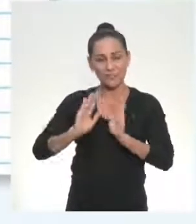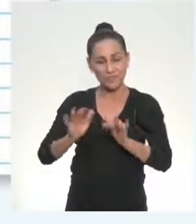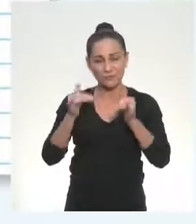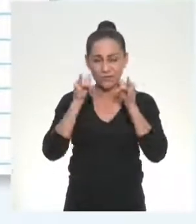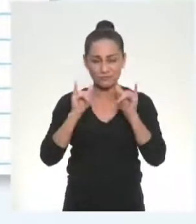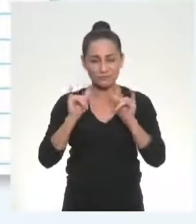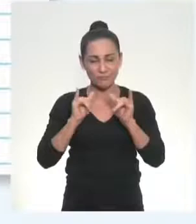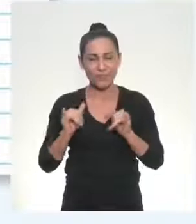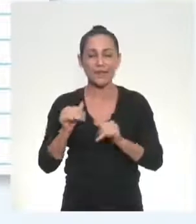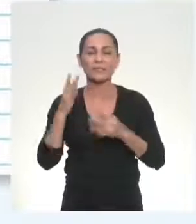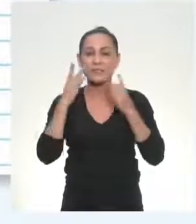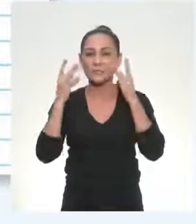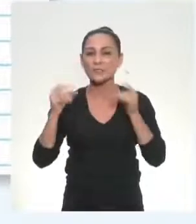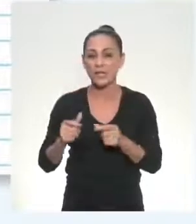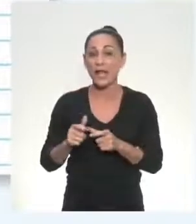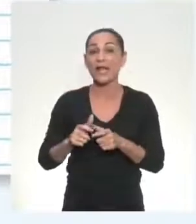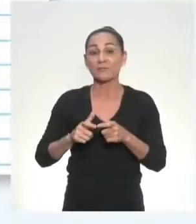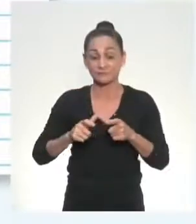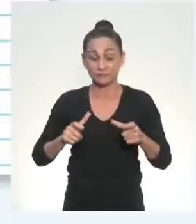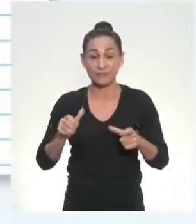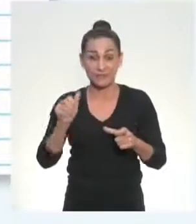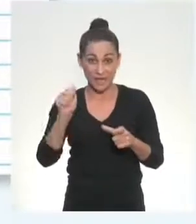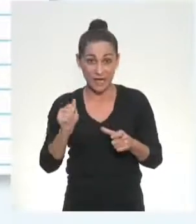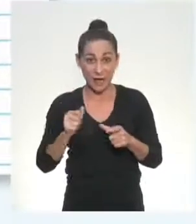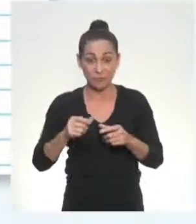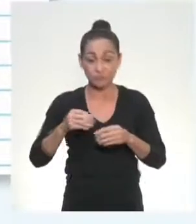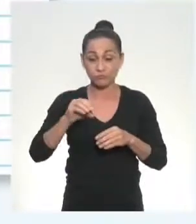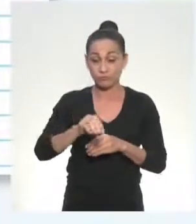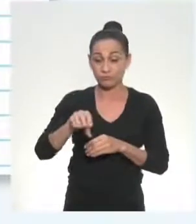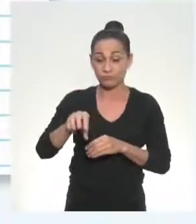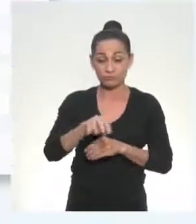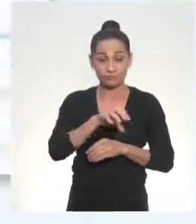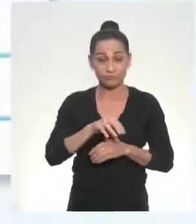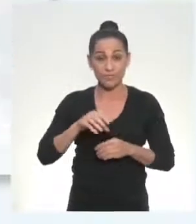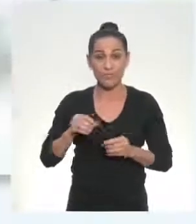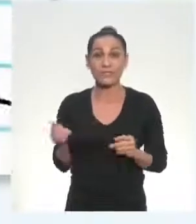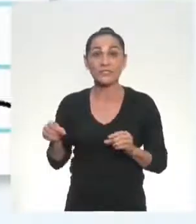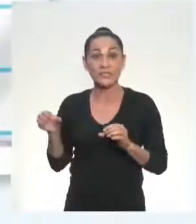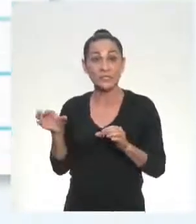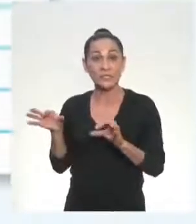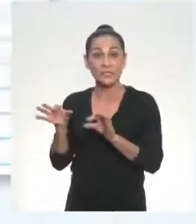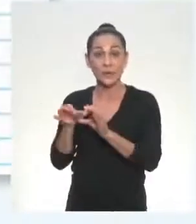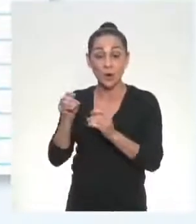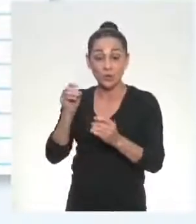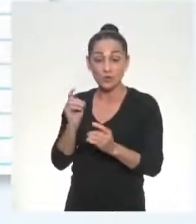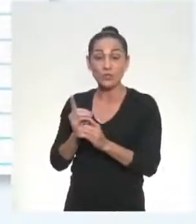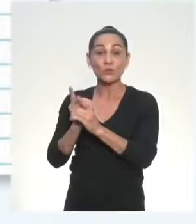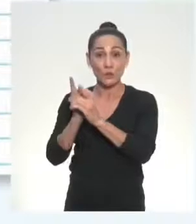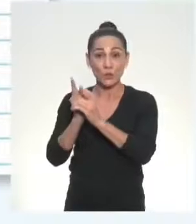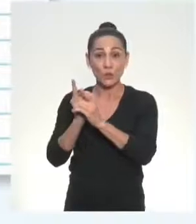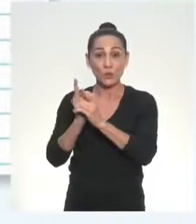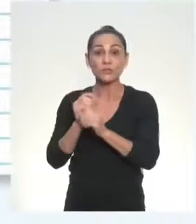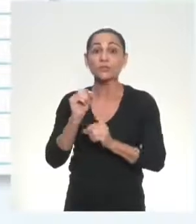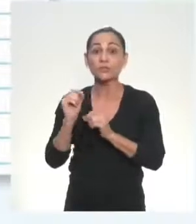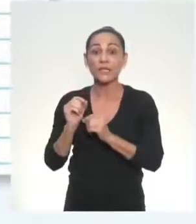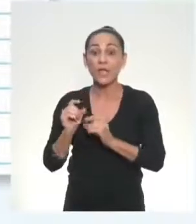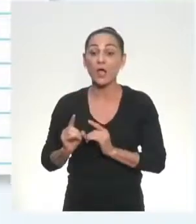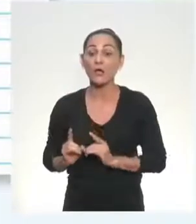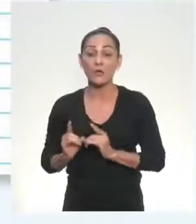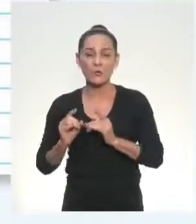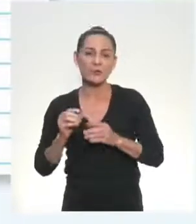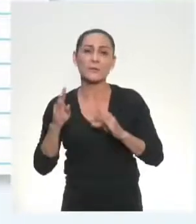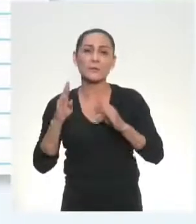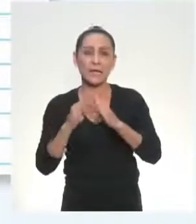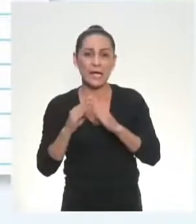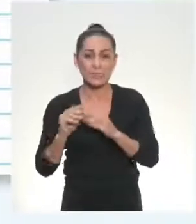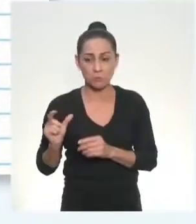A cidade A cresce tanto que suas bordas se encontram com as bordas de B, C e D. O preço do imóvel em A cresce